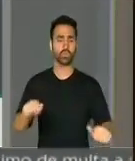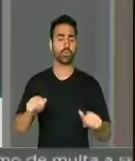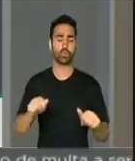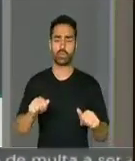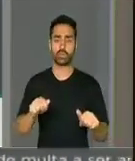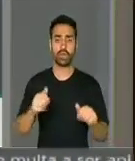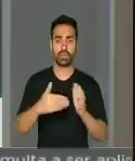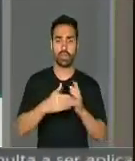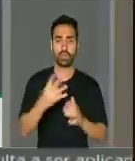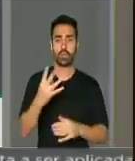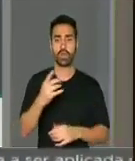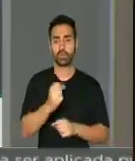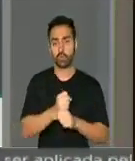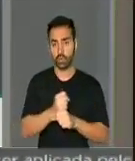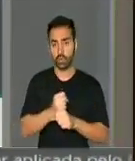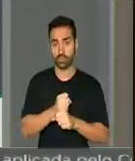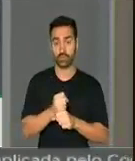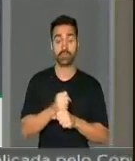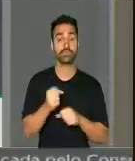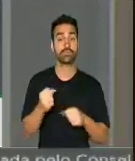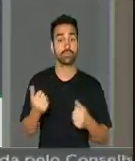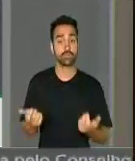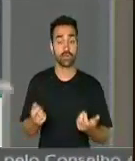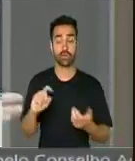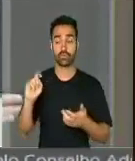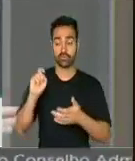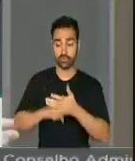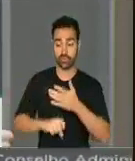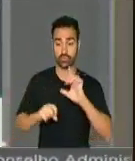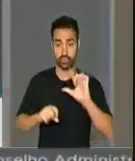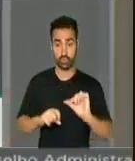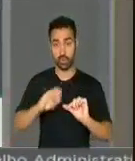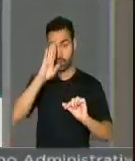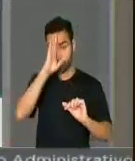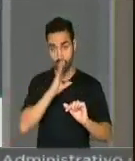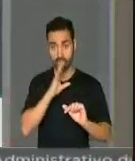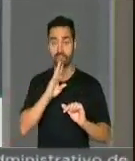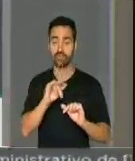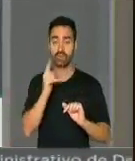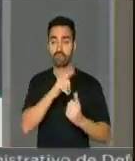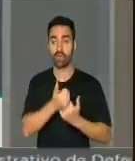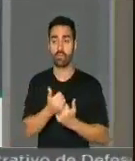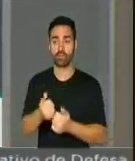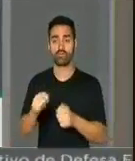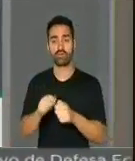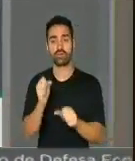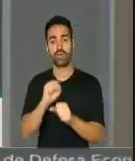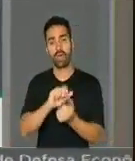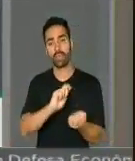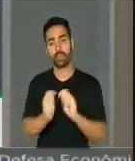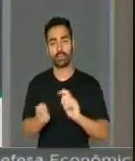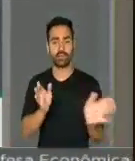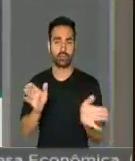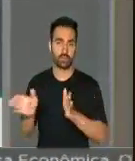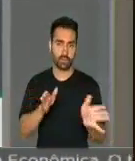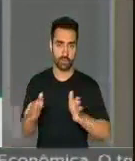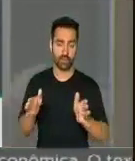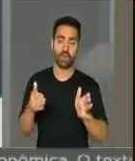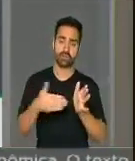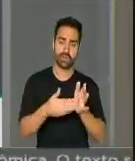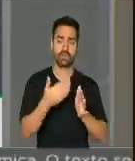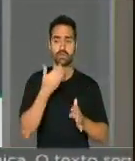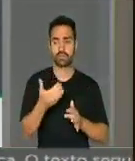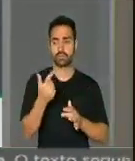prazo de 4 anos, e essa isenção fiscal vai viabilizar isso. Somando-se a esta iniciativa, a prorrogação até